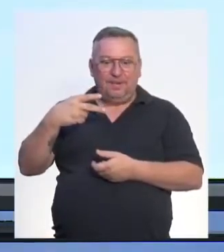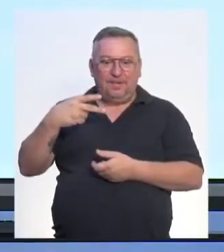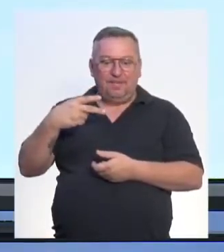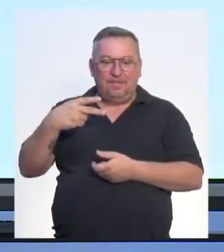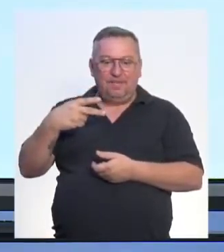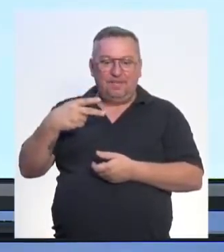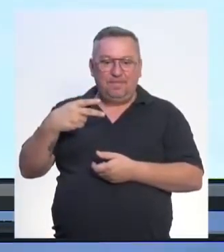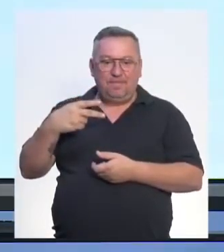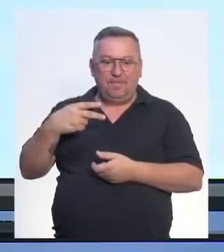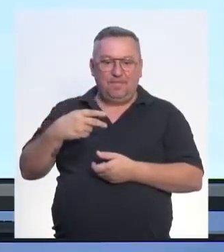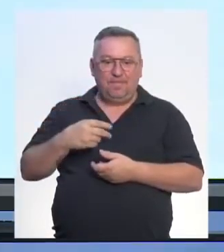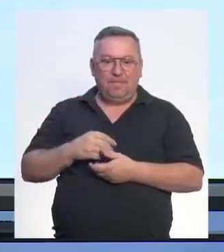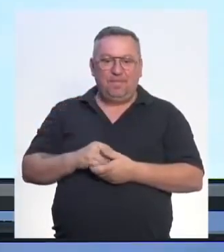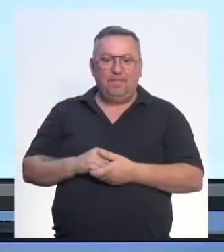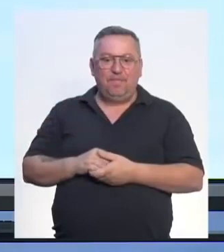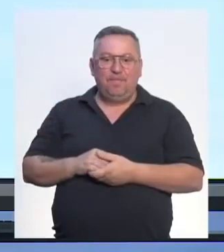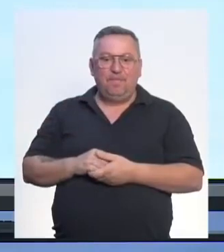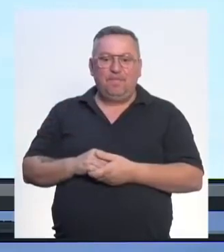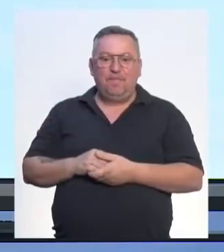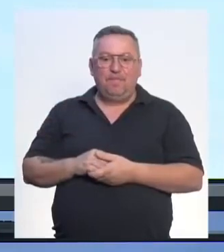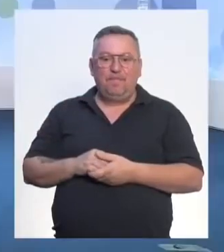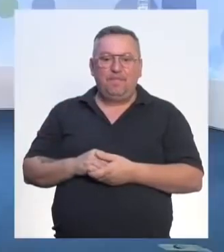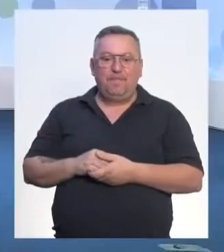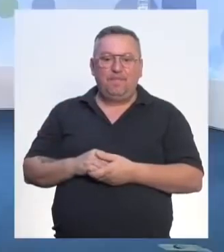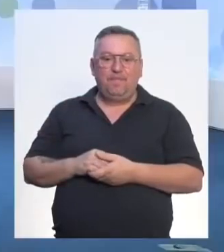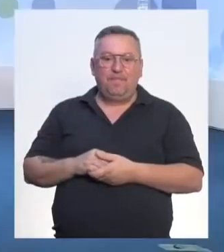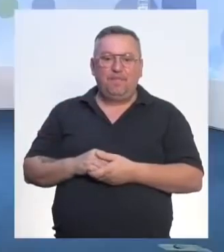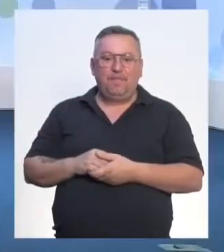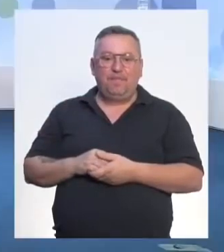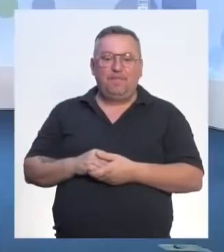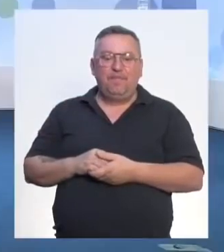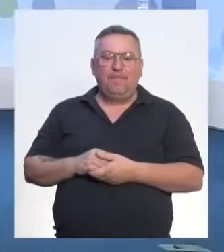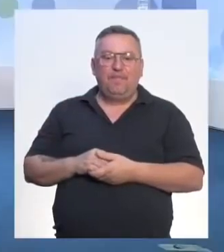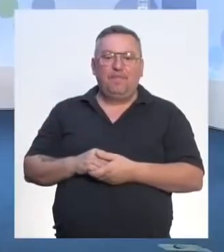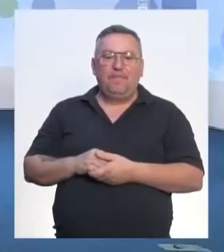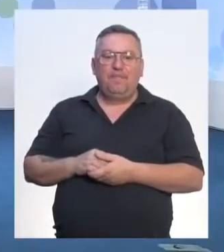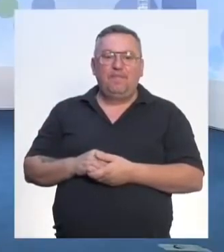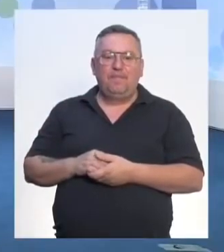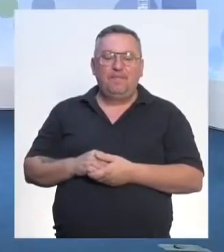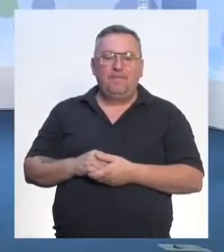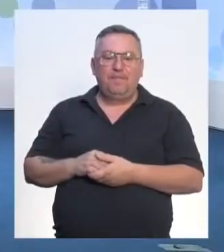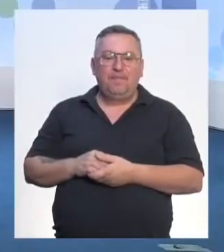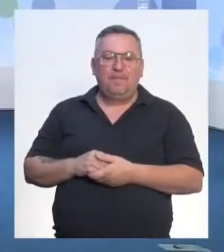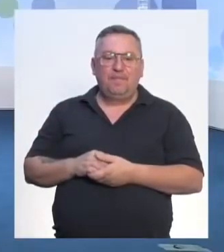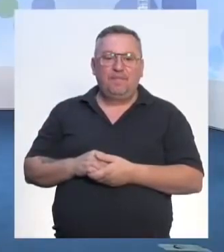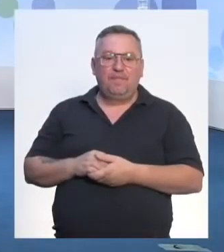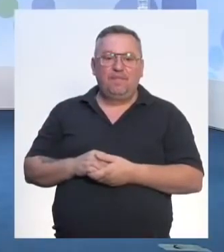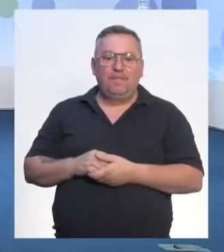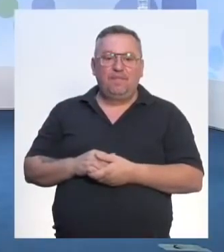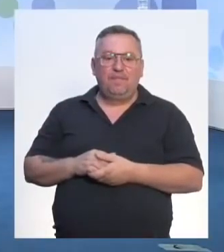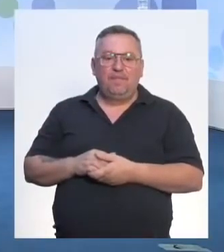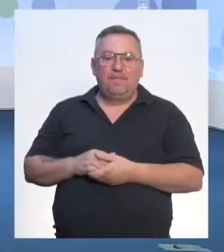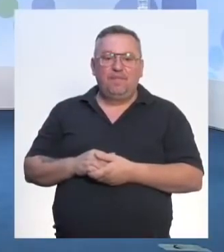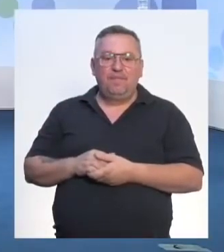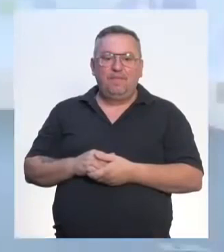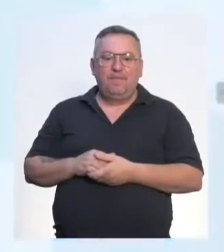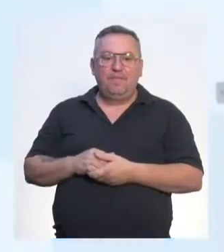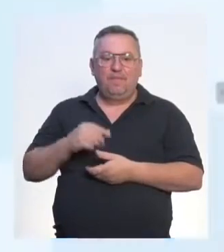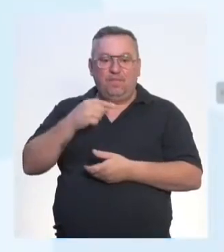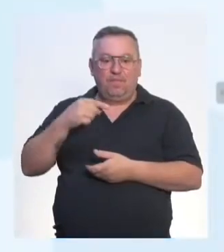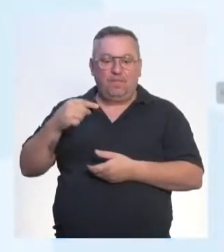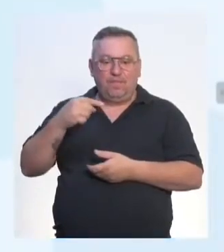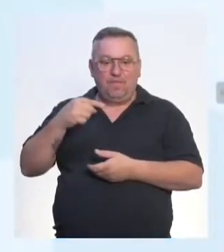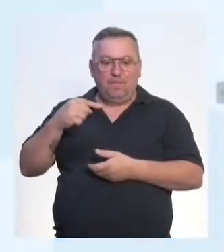fora, vale 1 ponto, Vale um beleza? ponto. Então ele vale que multiplica 1 positivo aqui, Ok. ok? Certo? O outro Mais. negativo